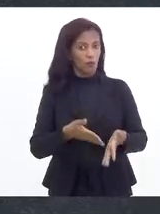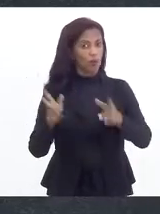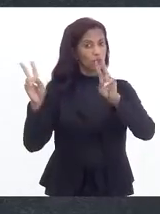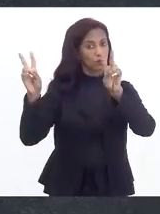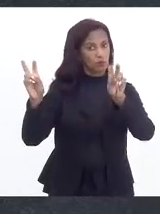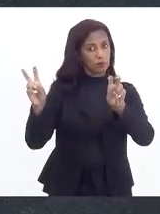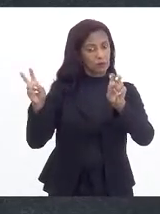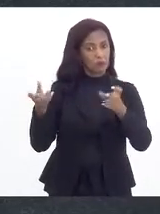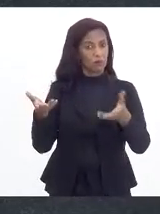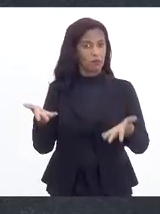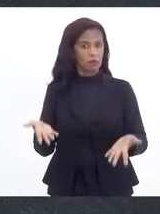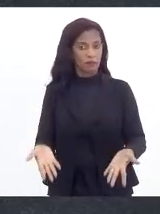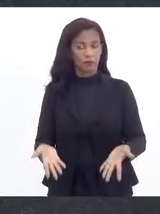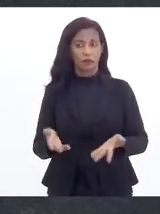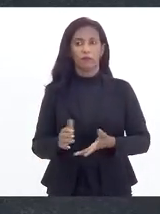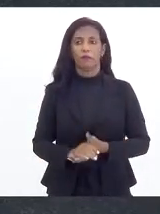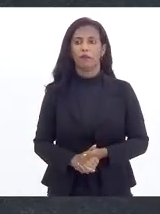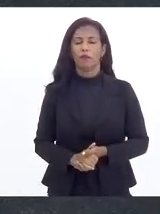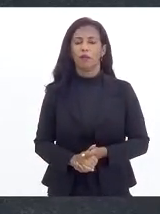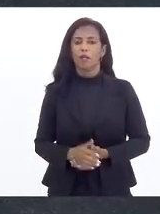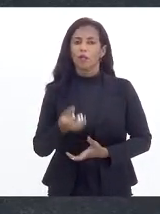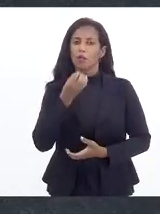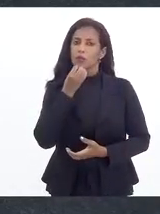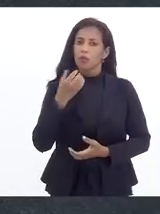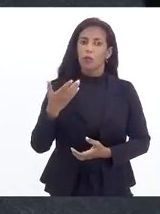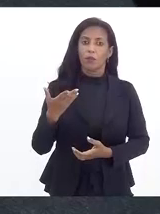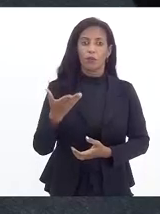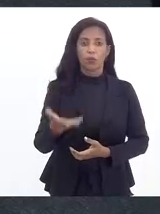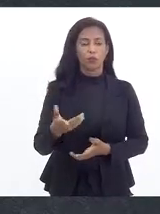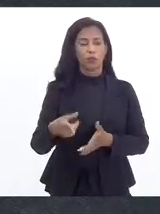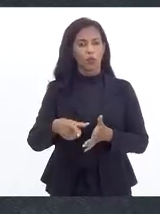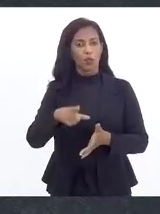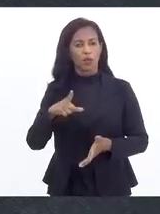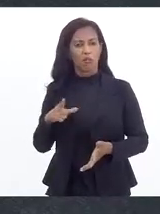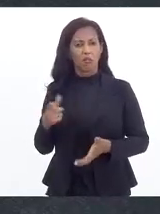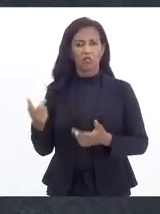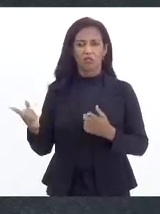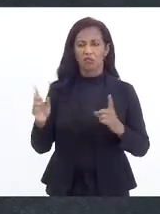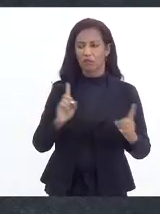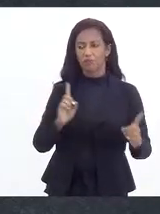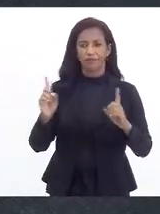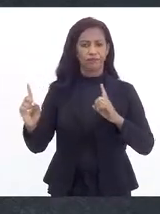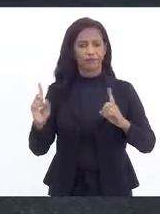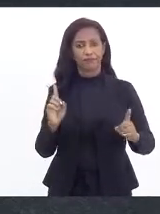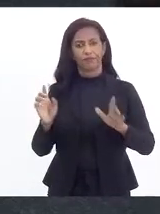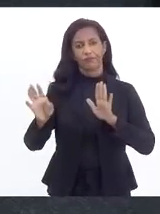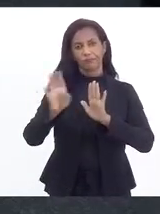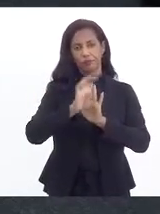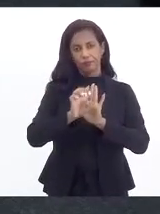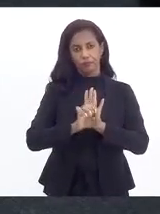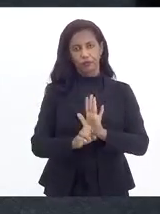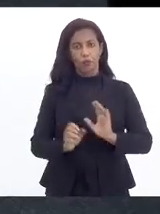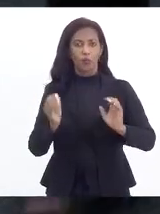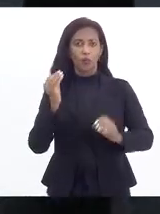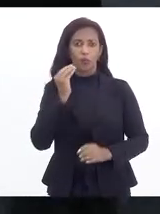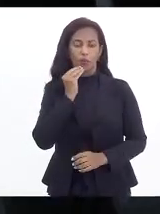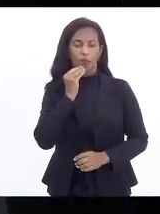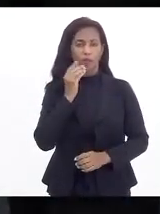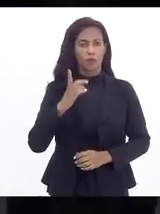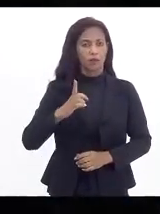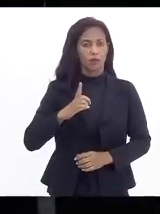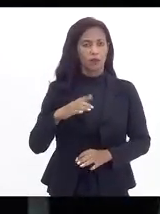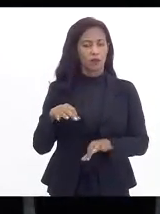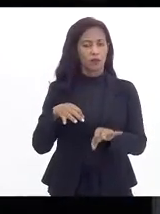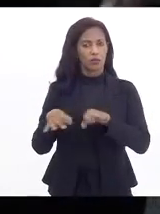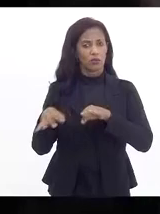tema em si. Então, seria muito bom que antes da gente ficar aqui discutindo emenda, a gente pudesse estar, de